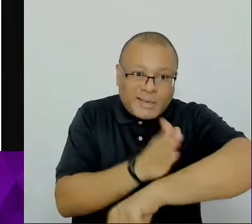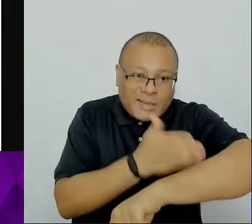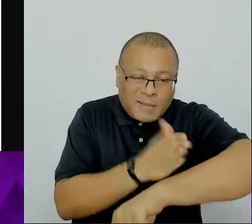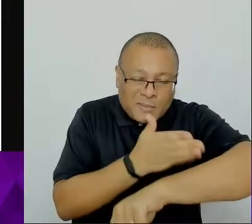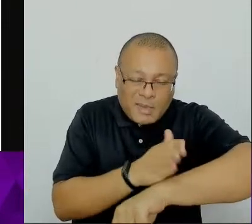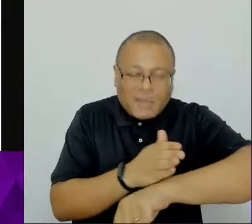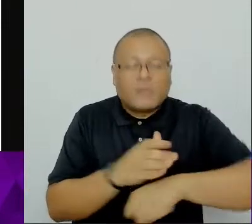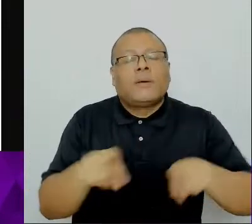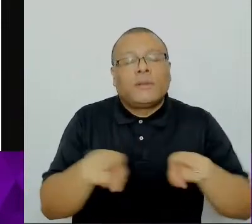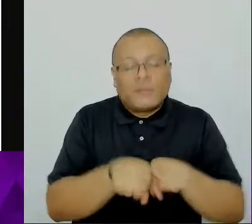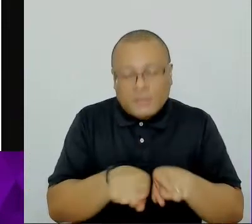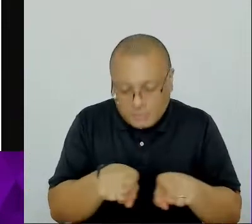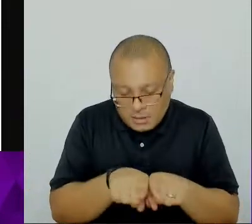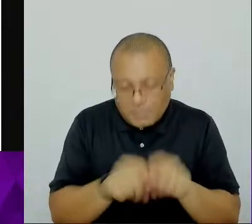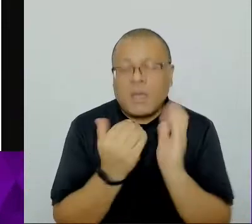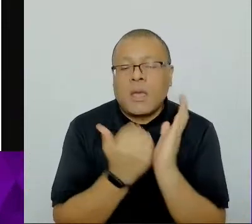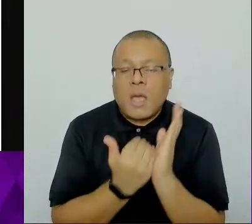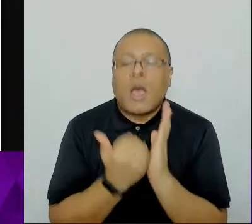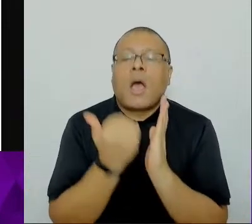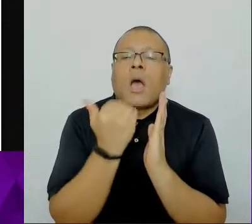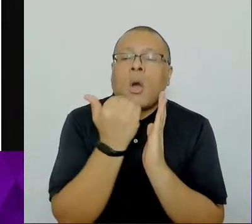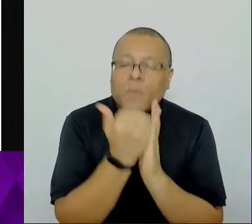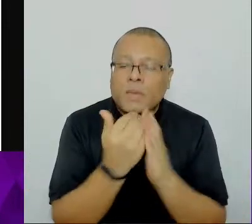modelos também se